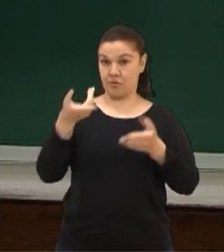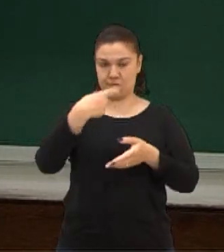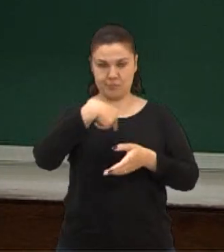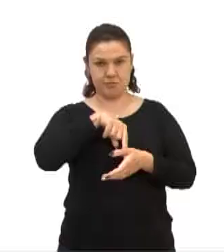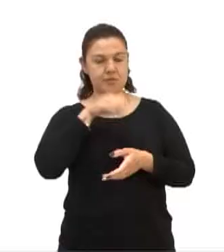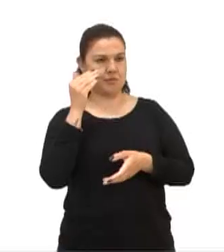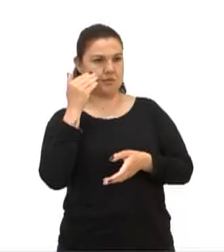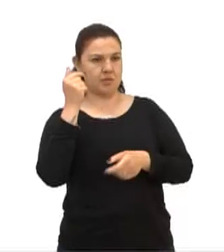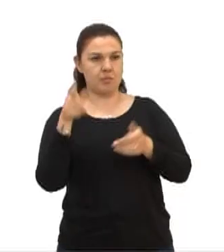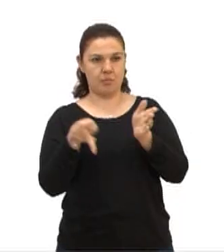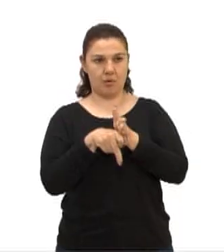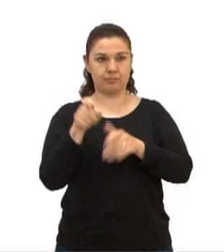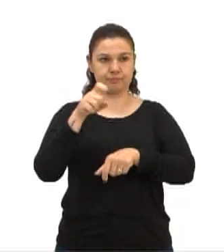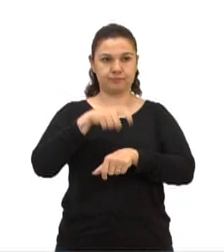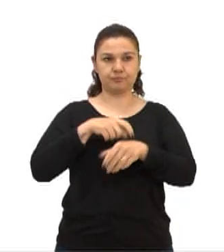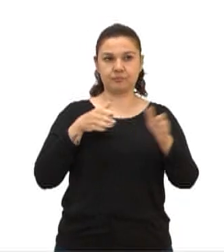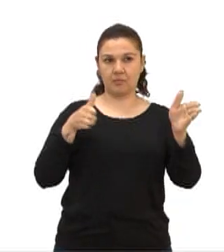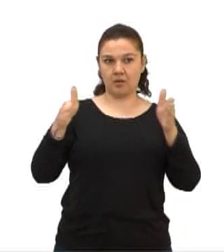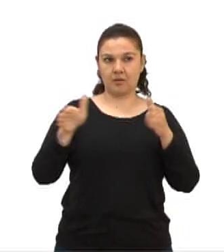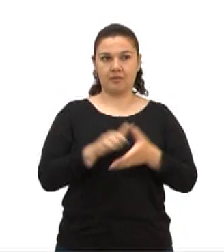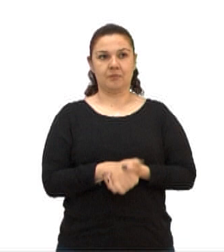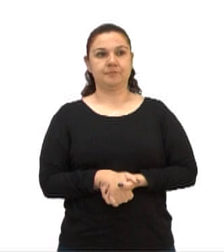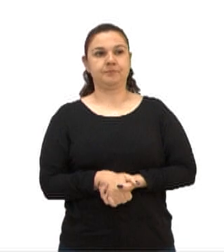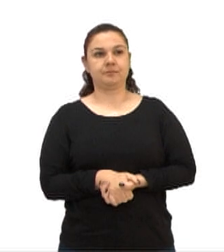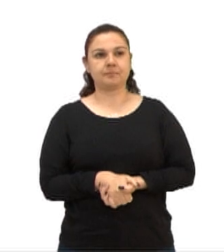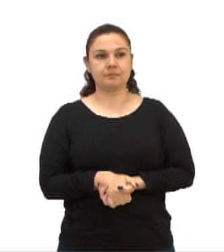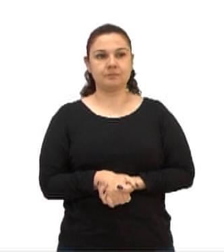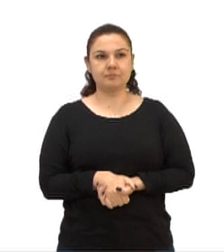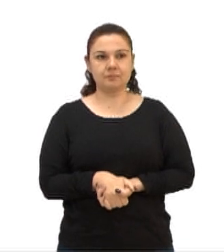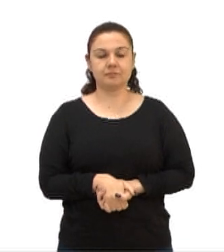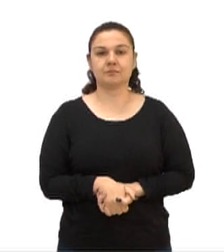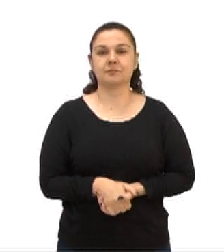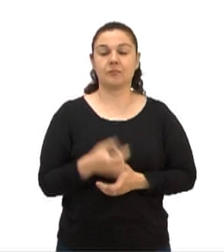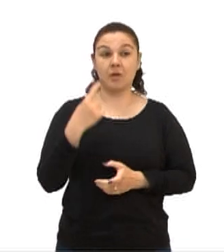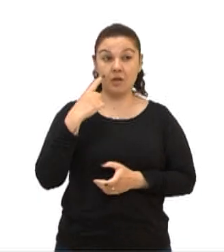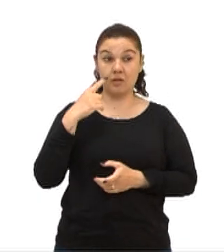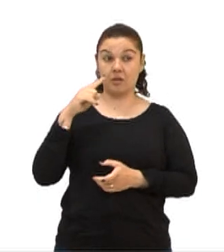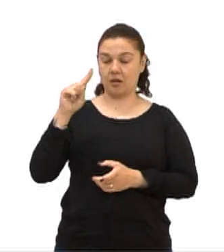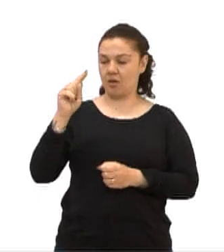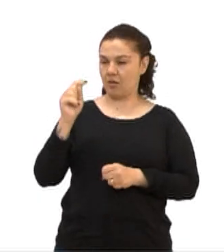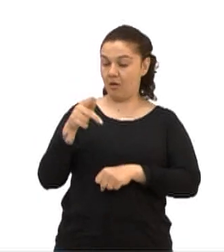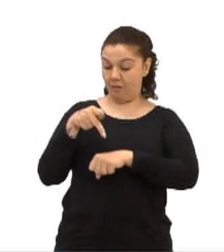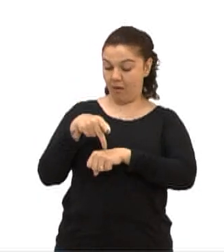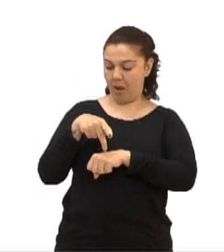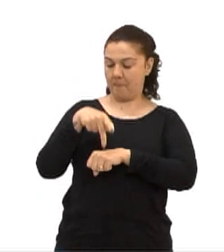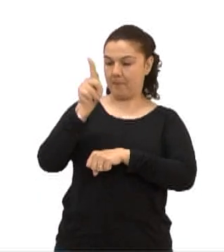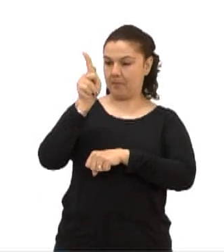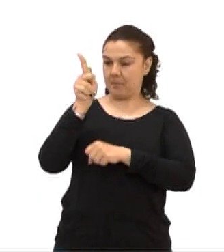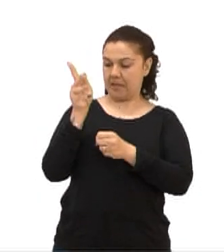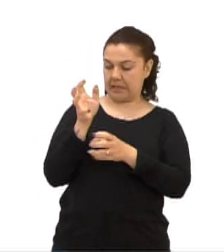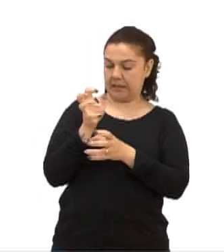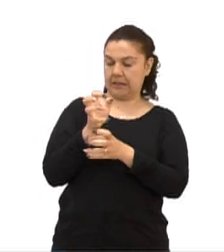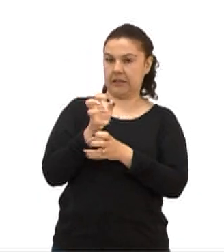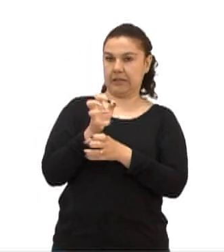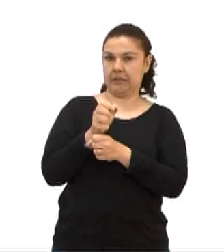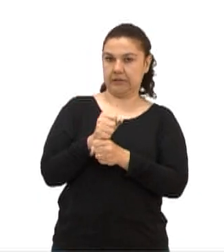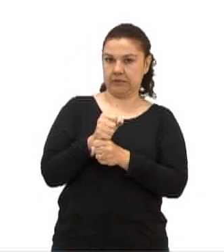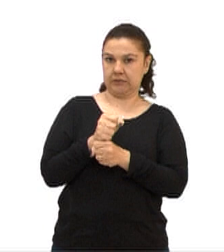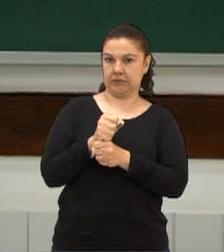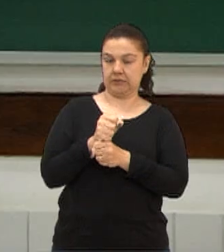que o poema aborda o tempo, qual o sentido produzido pelo verso? A prata, a preta